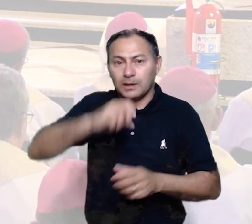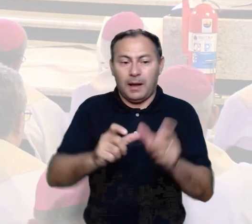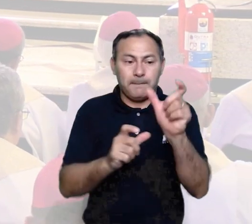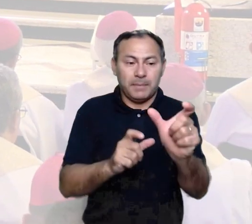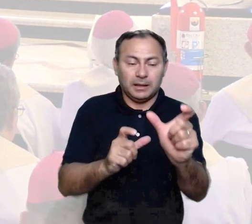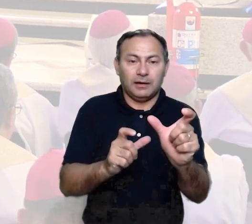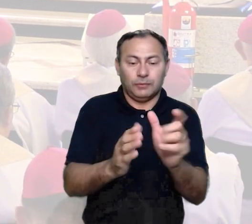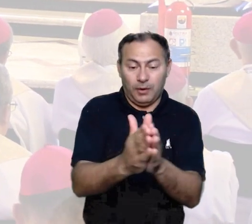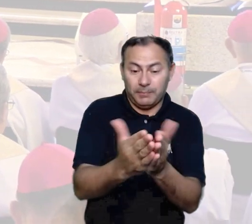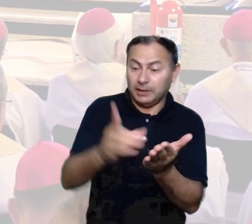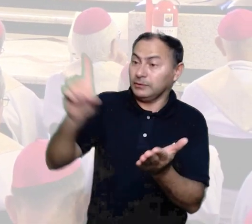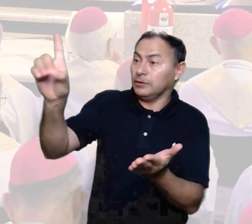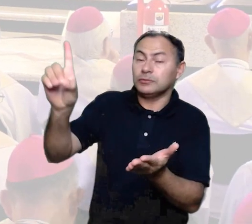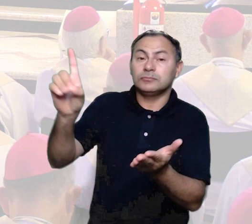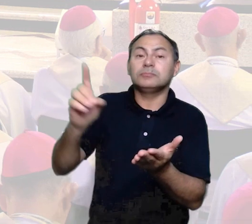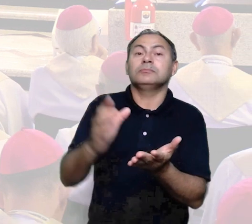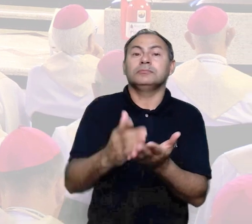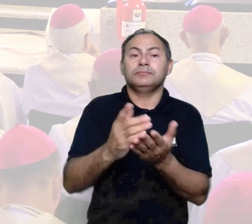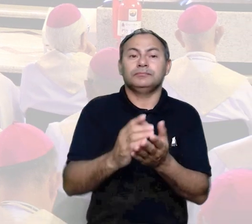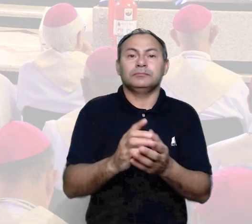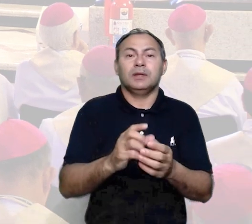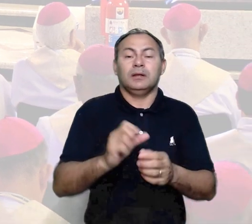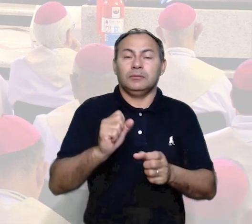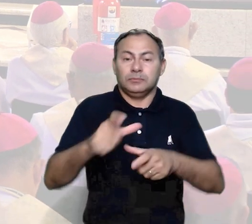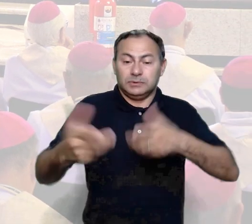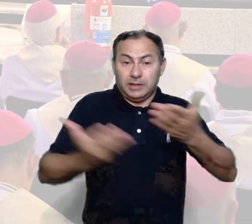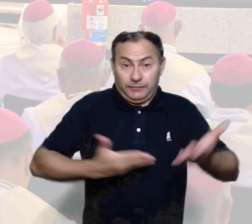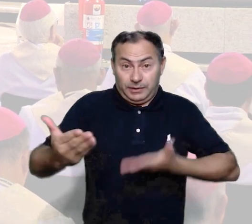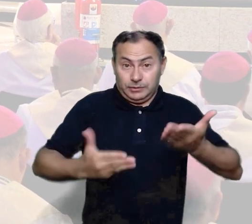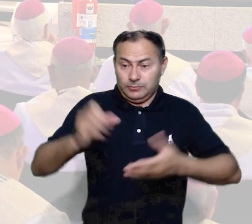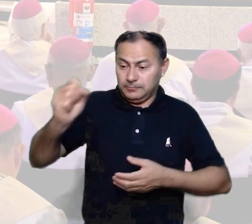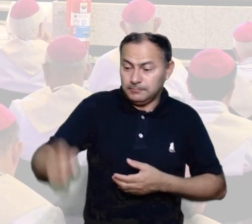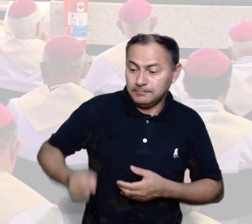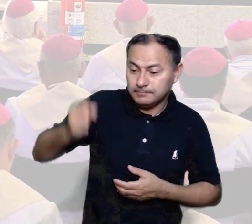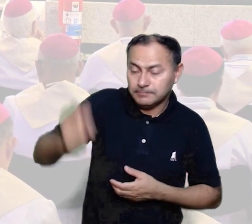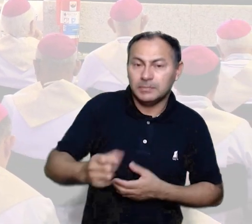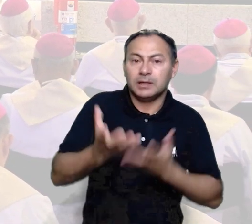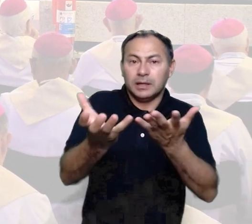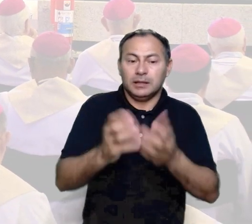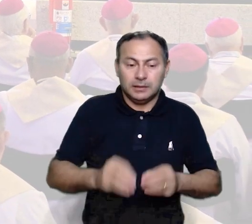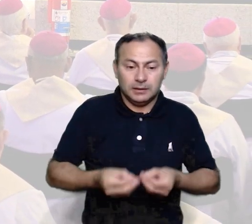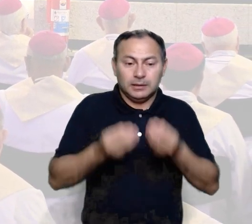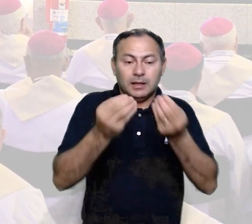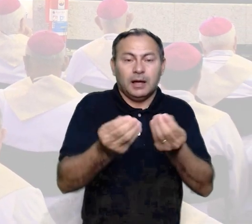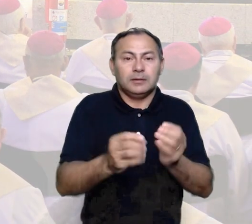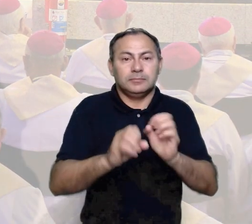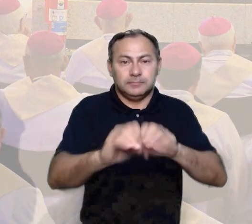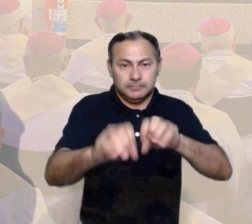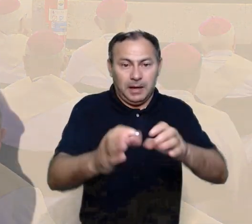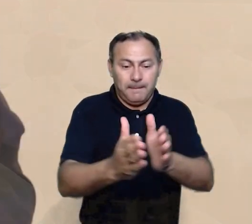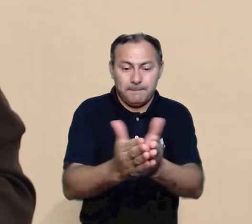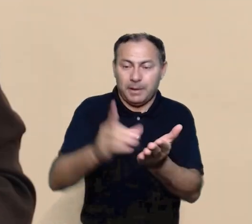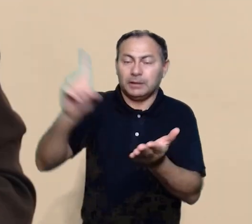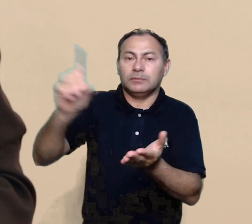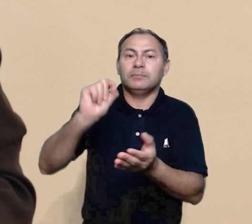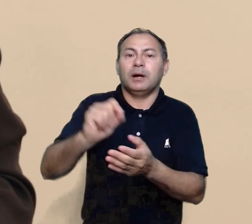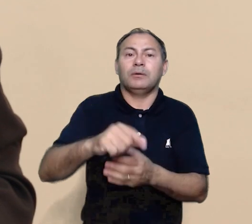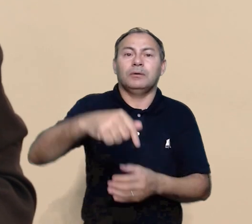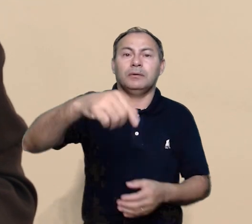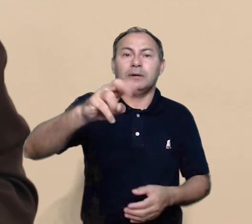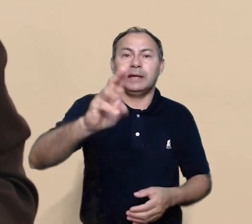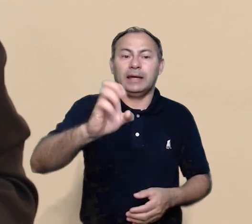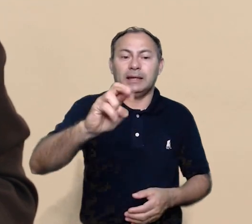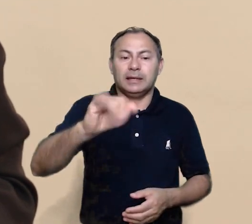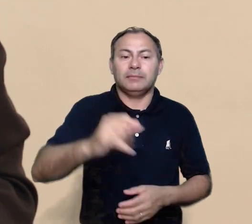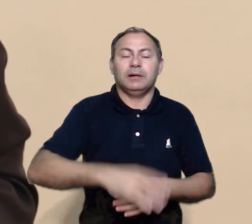a palavra de Deus é um serviço inclusive Pastoral porque é um serviço que quer trazer a palavra para o